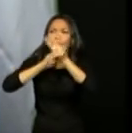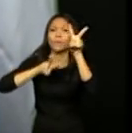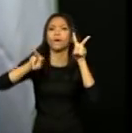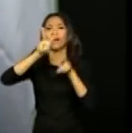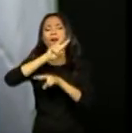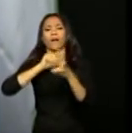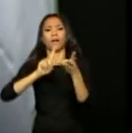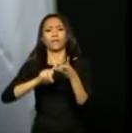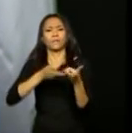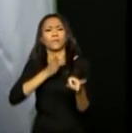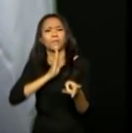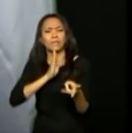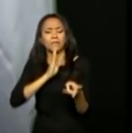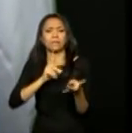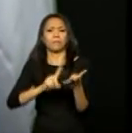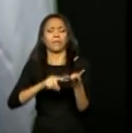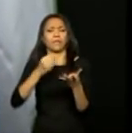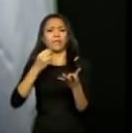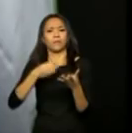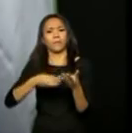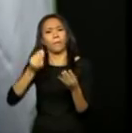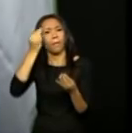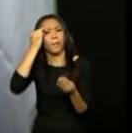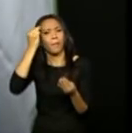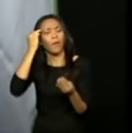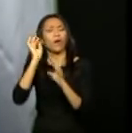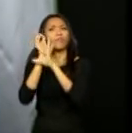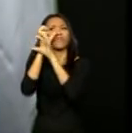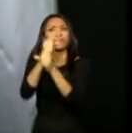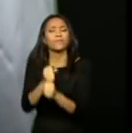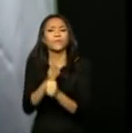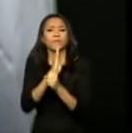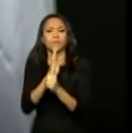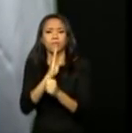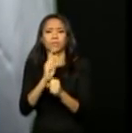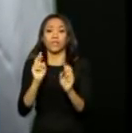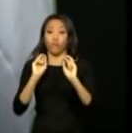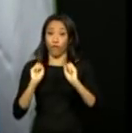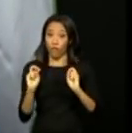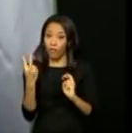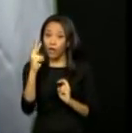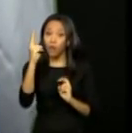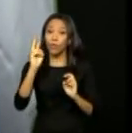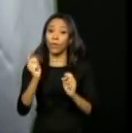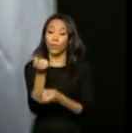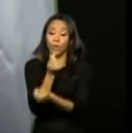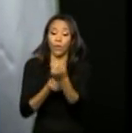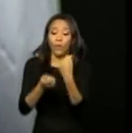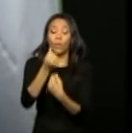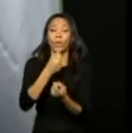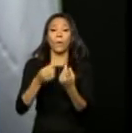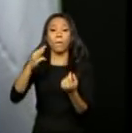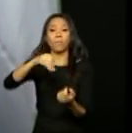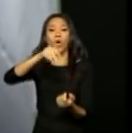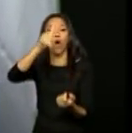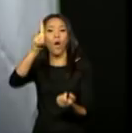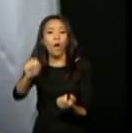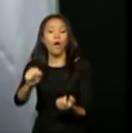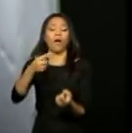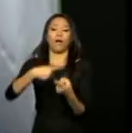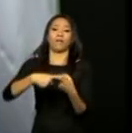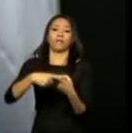aos conhecimentos, à memória, dos valores à economia da cultura, bem como a moda, a arquitetura, a